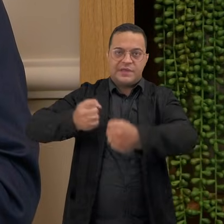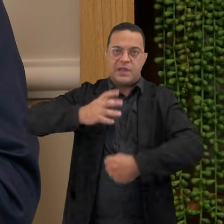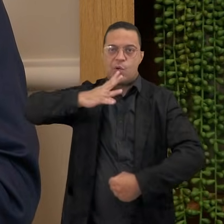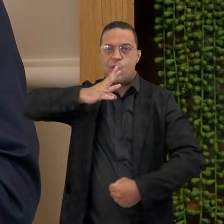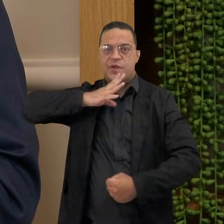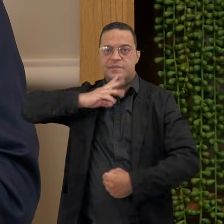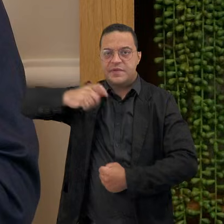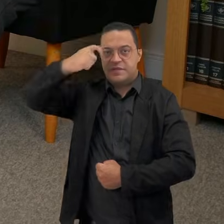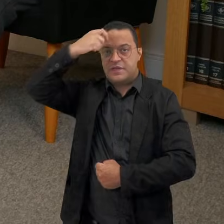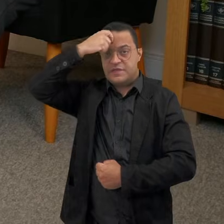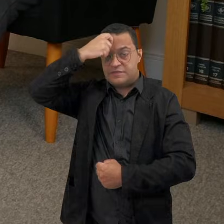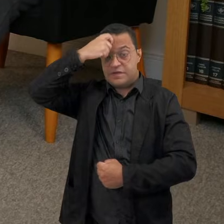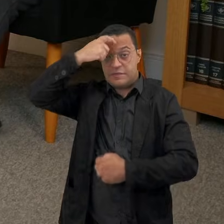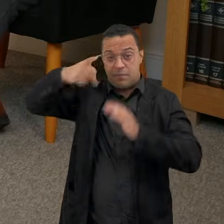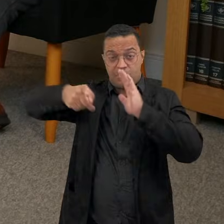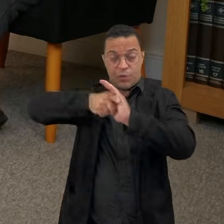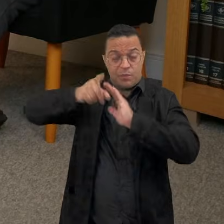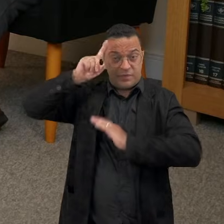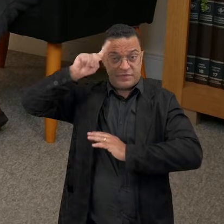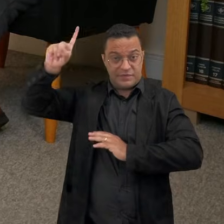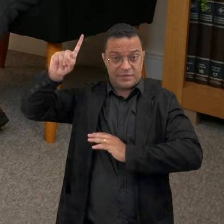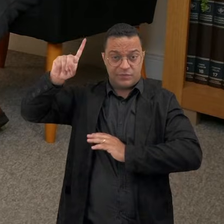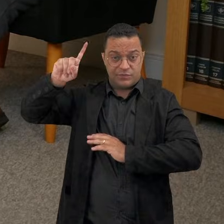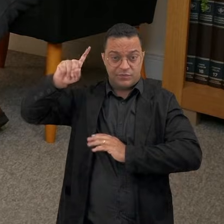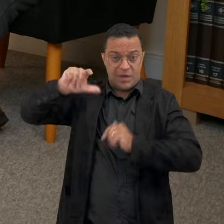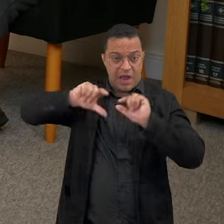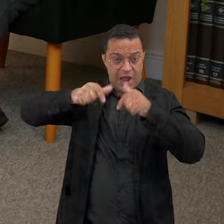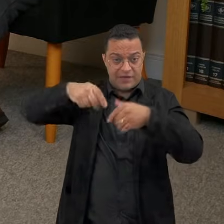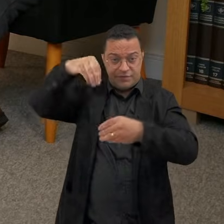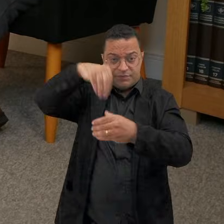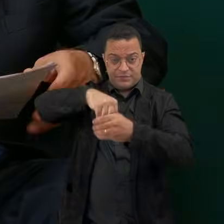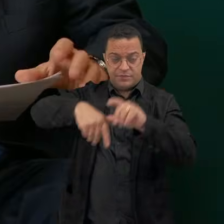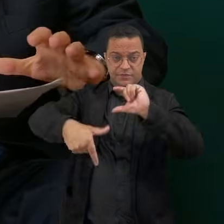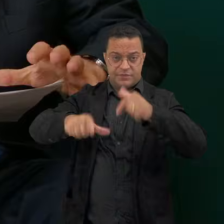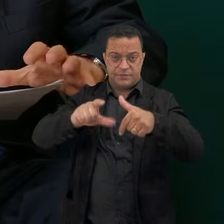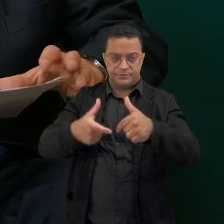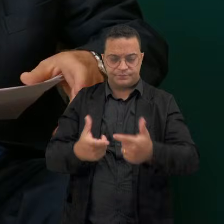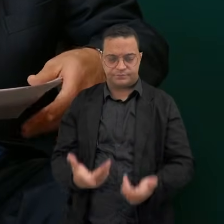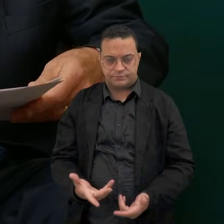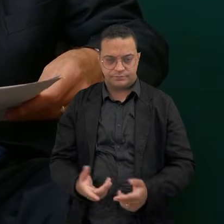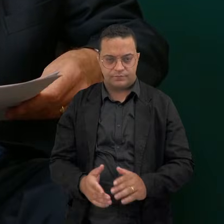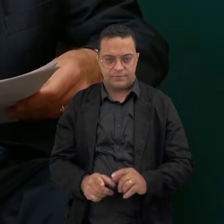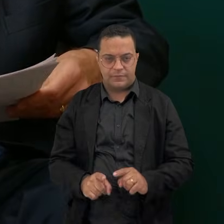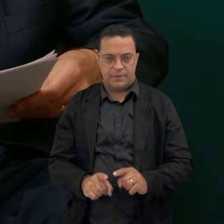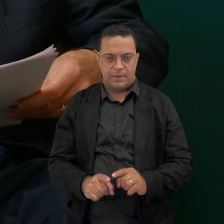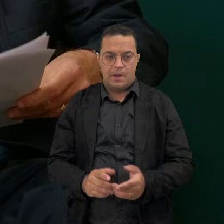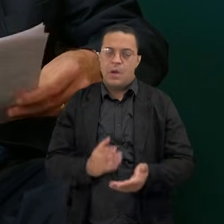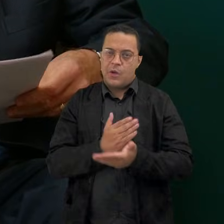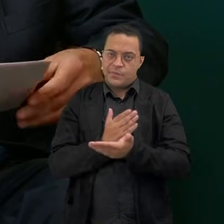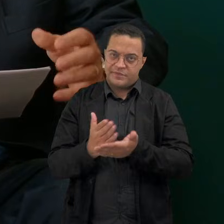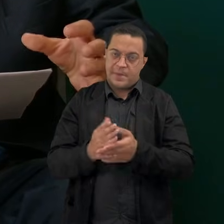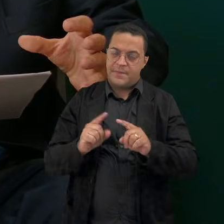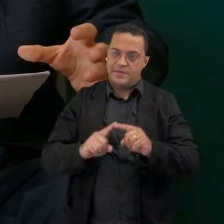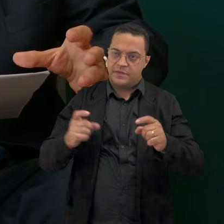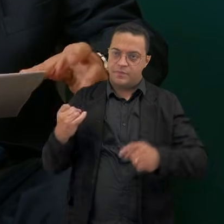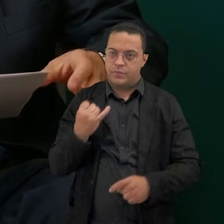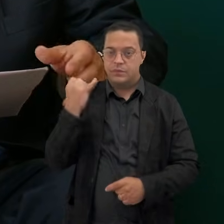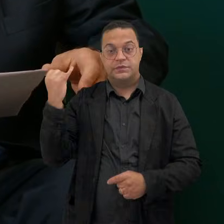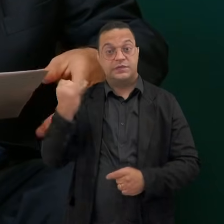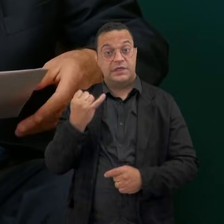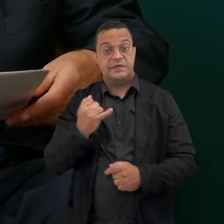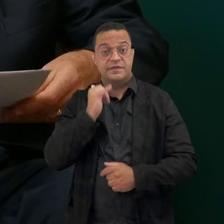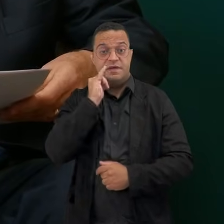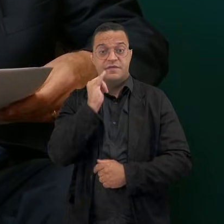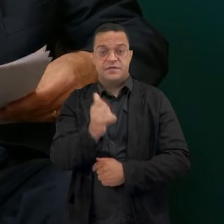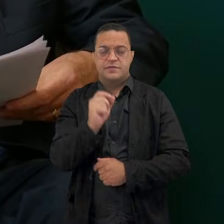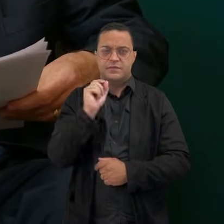Amém? Amém. Uma observação importante nesse estudo, como nós vamos falar sobre